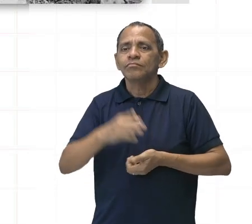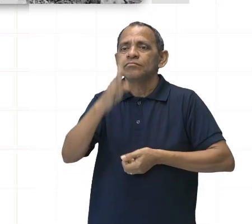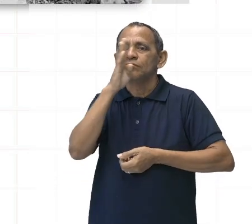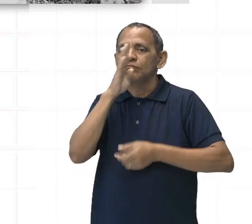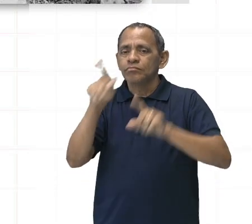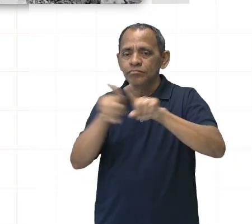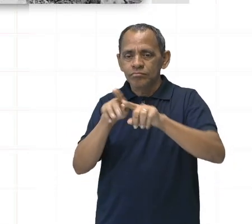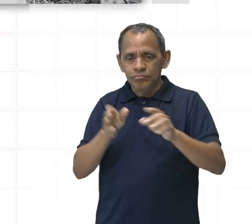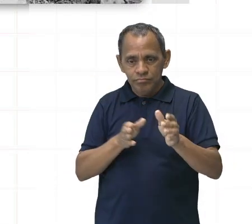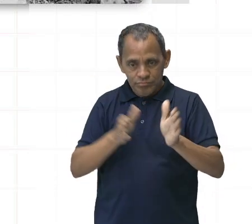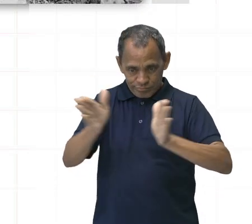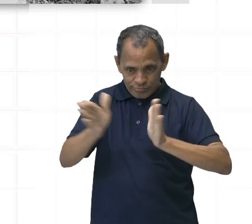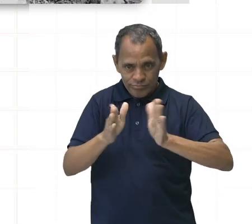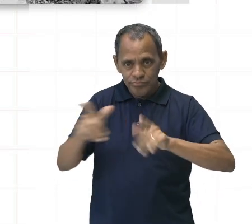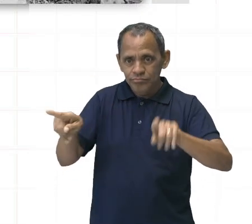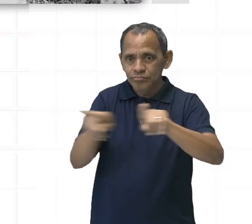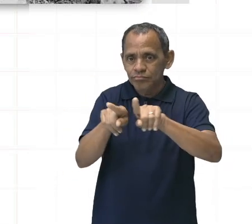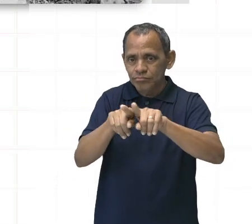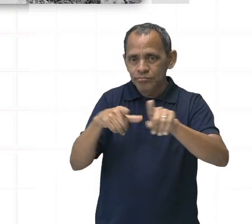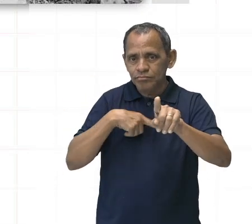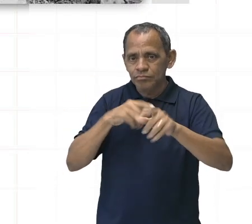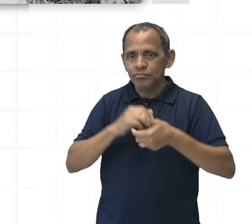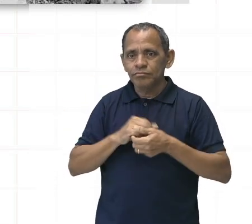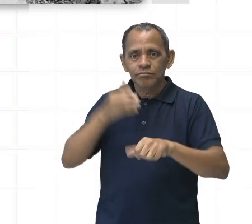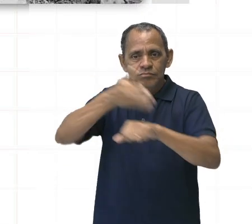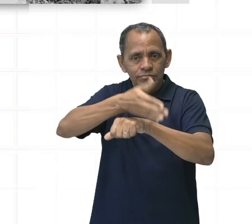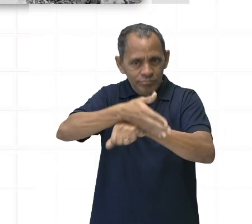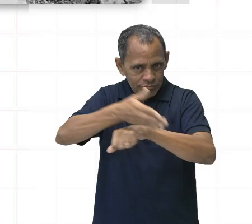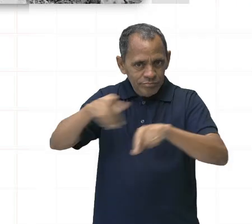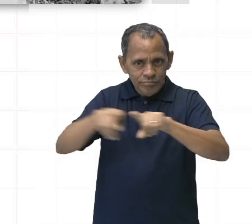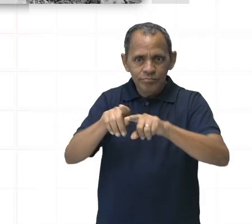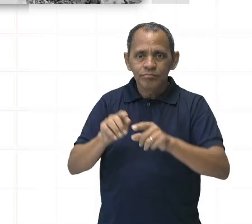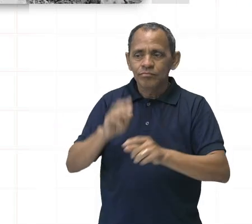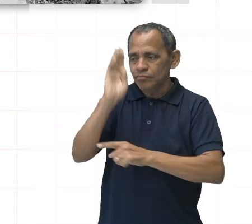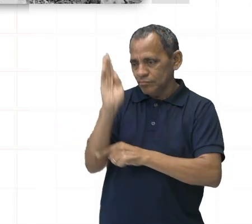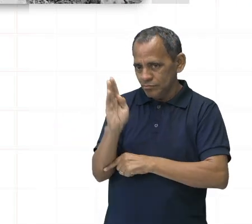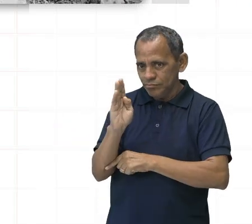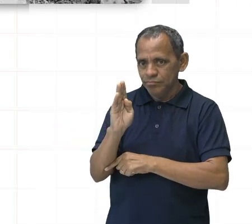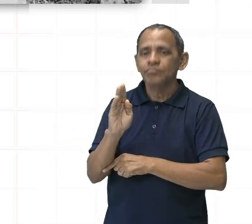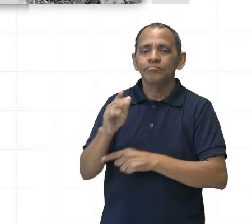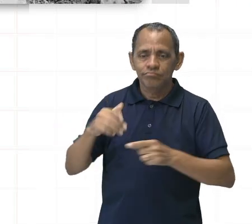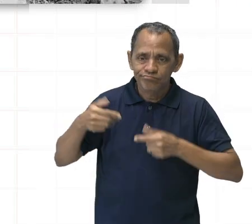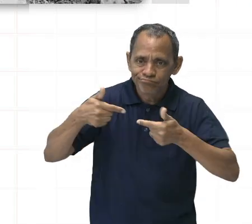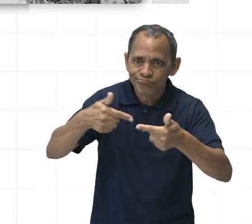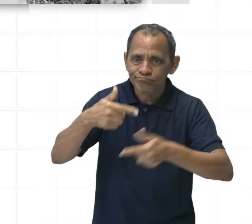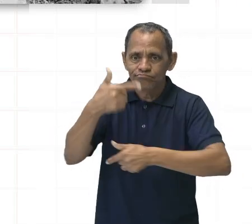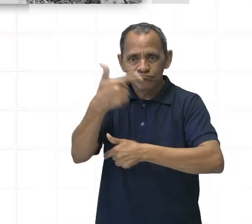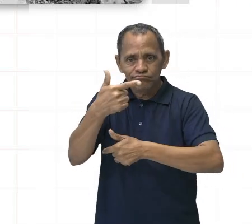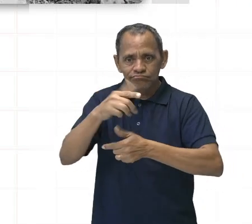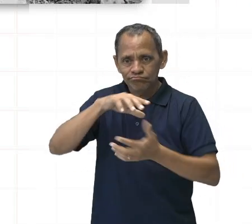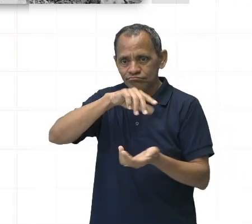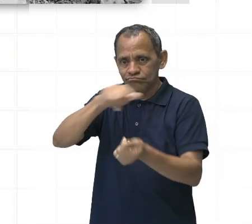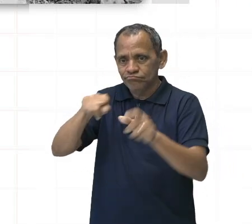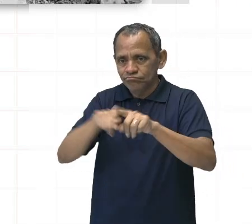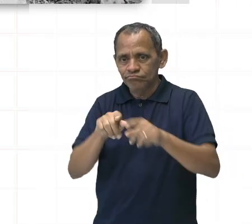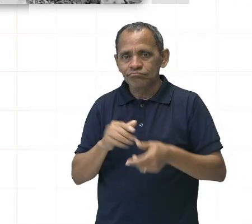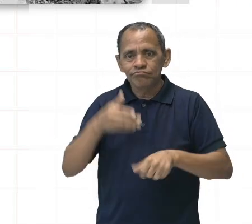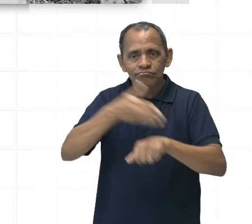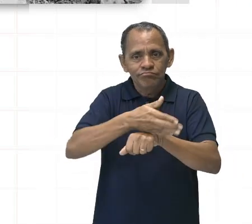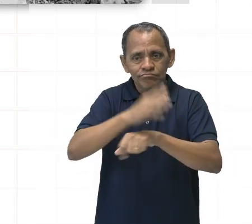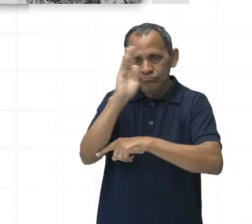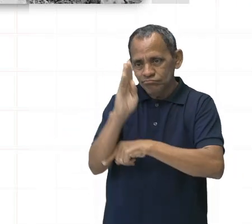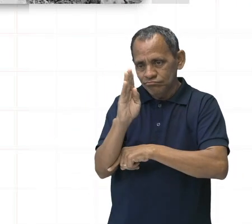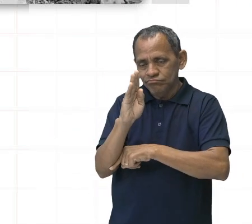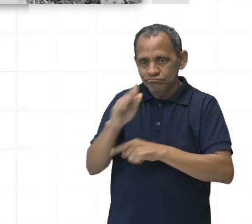também a participação do Brasil na Segunda Guerra Mundial. A participação brasileira